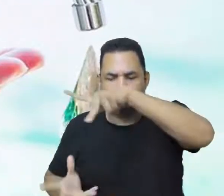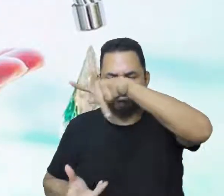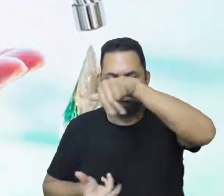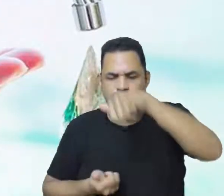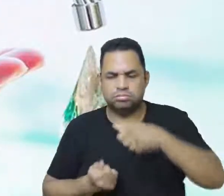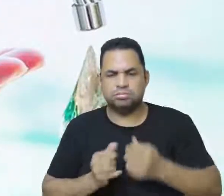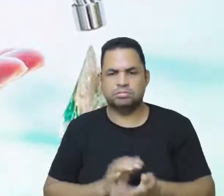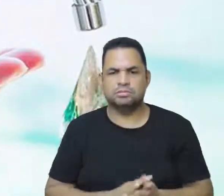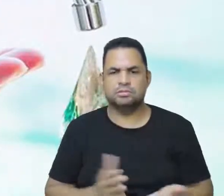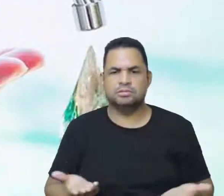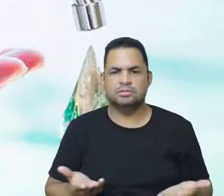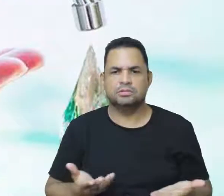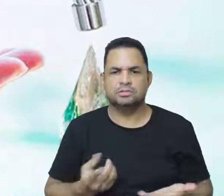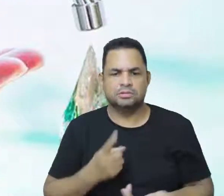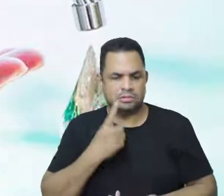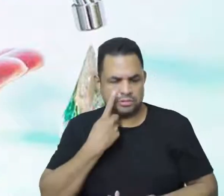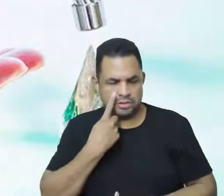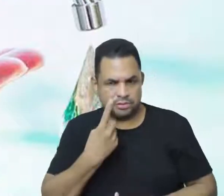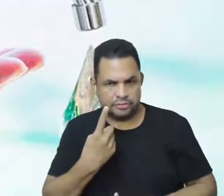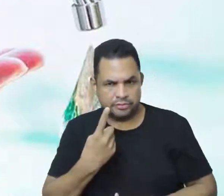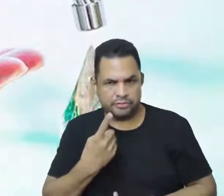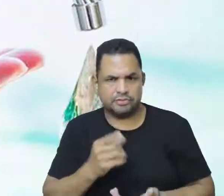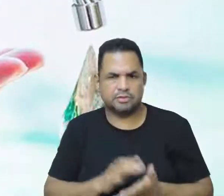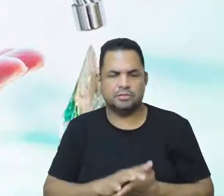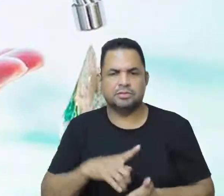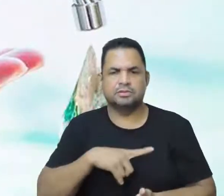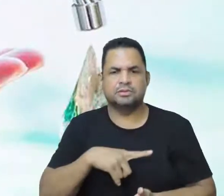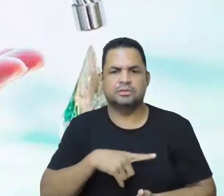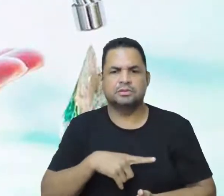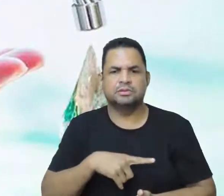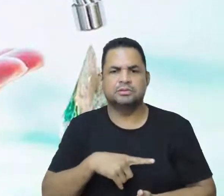mapa também de bacia hidrográfica do Brasil.